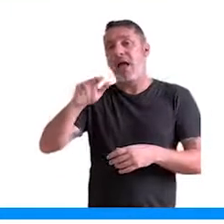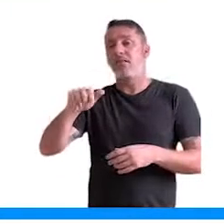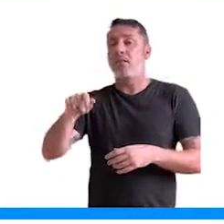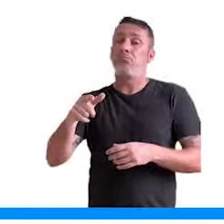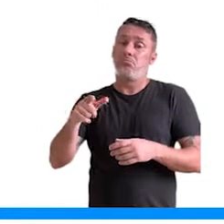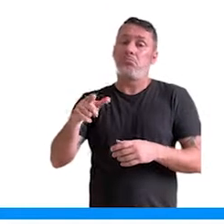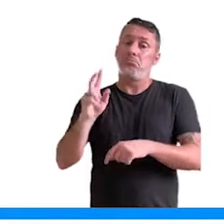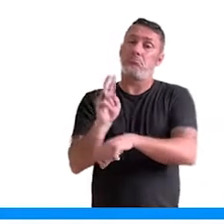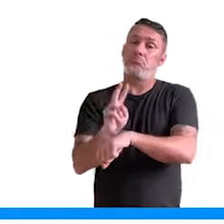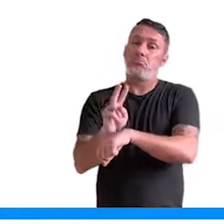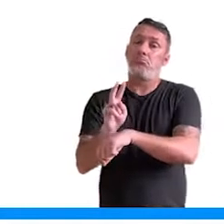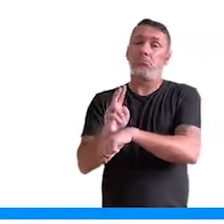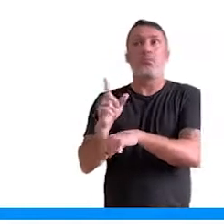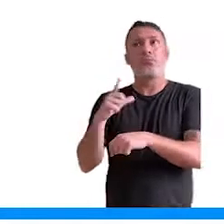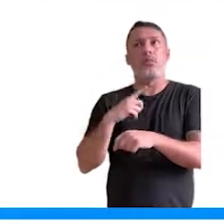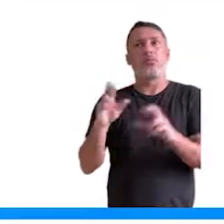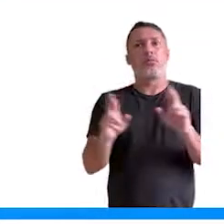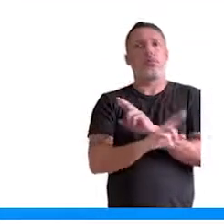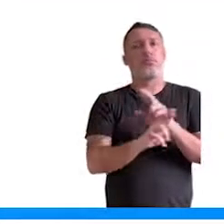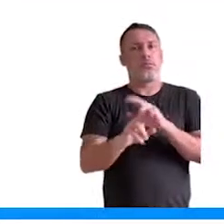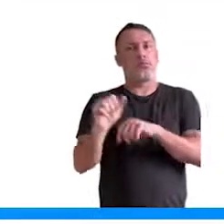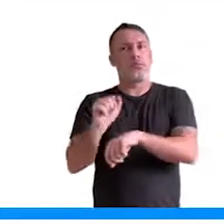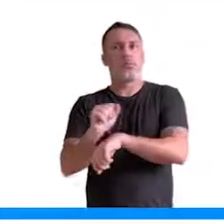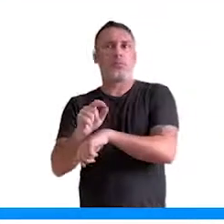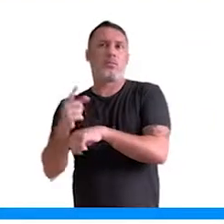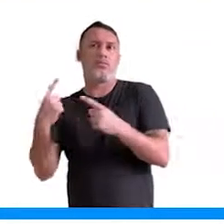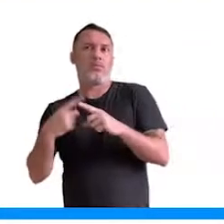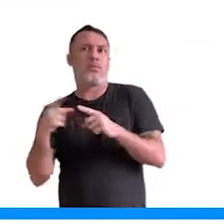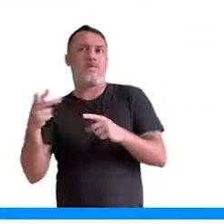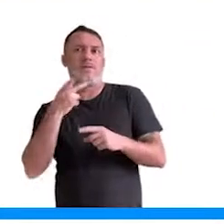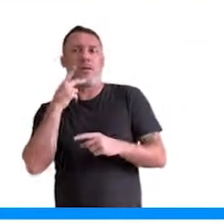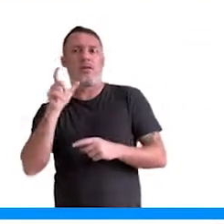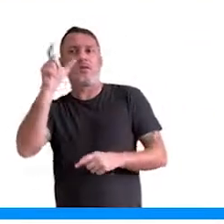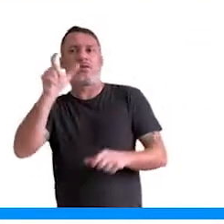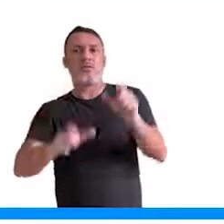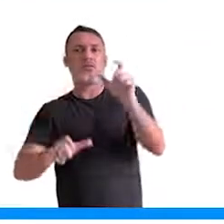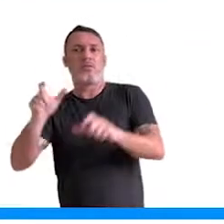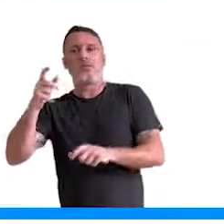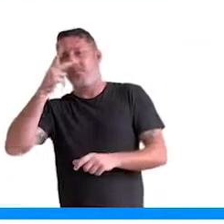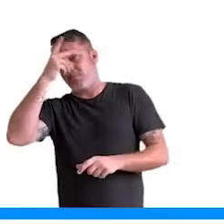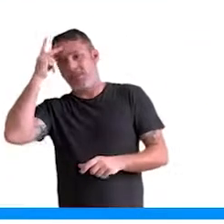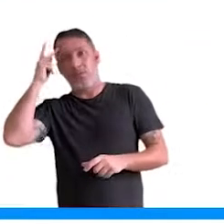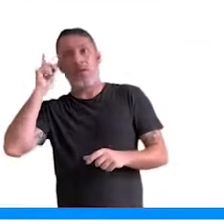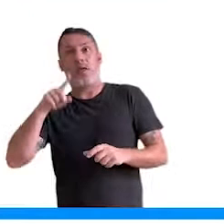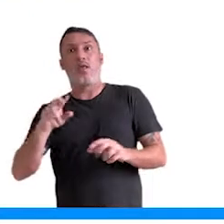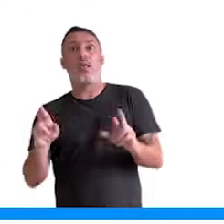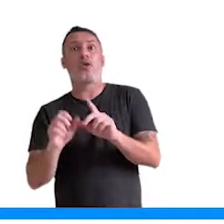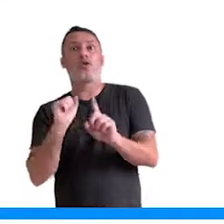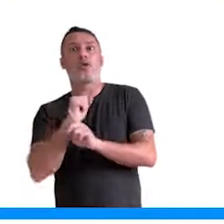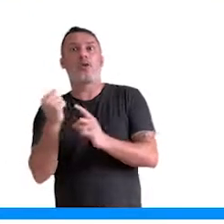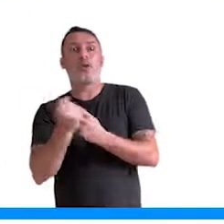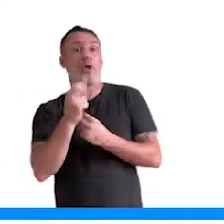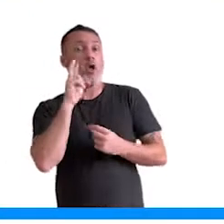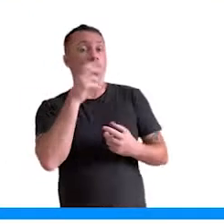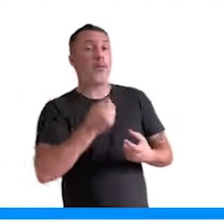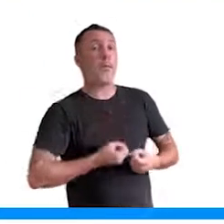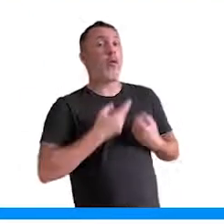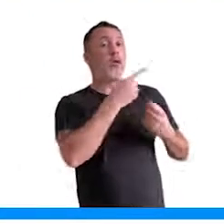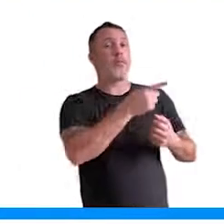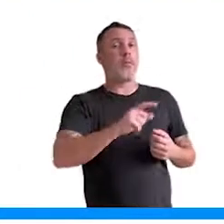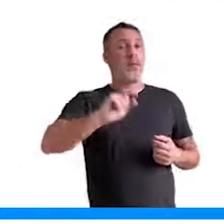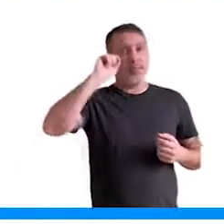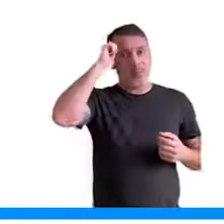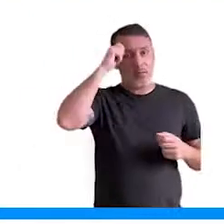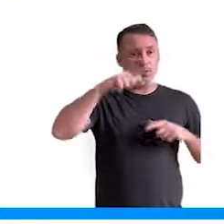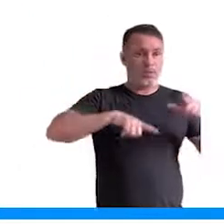pode deixar de stand-by, porque essa daí faz sentido, já que está falando de relações sociais. Ó, o negro